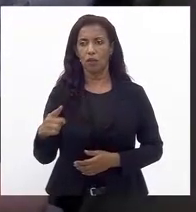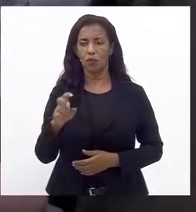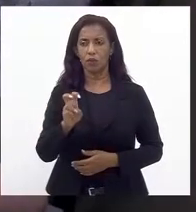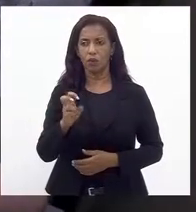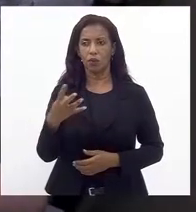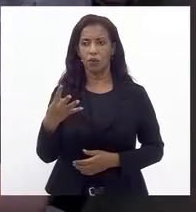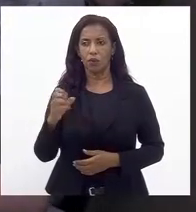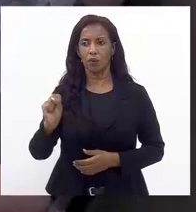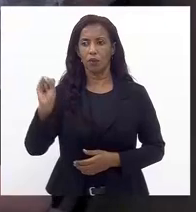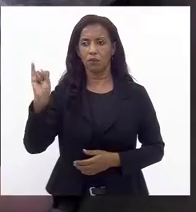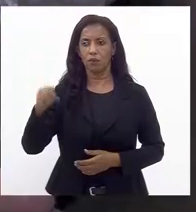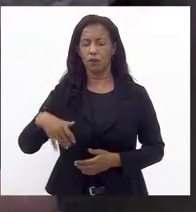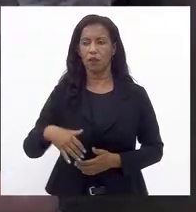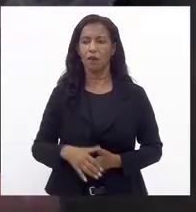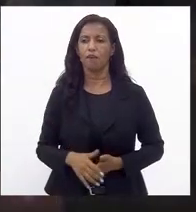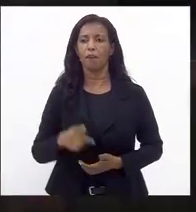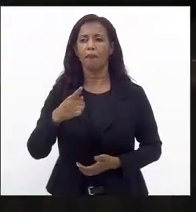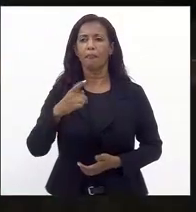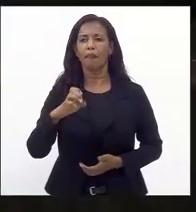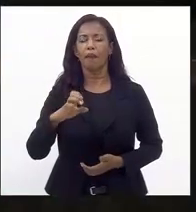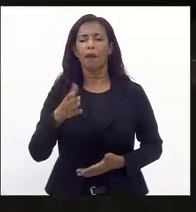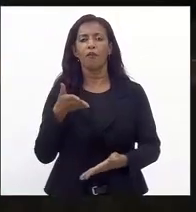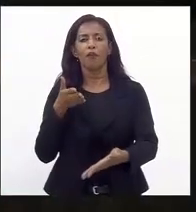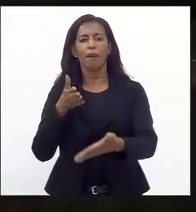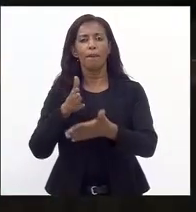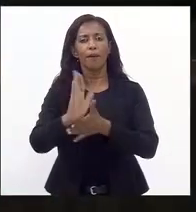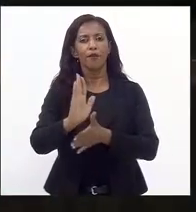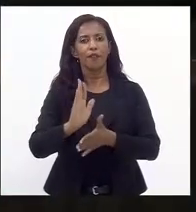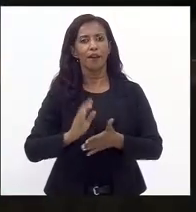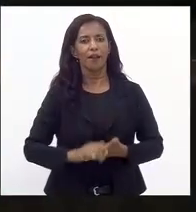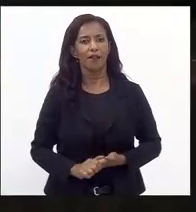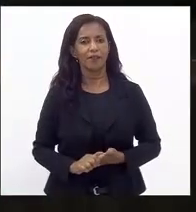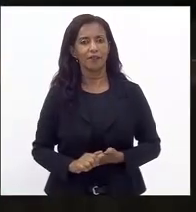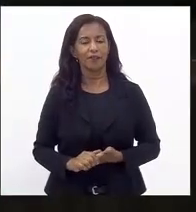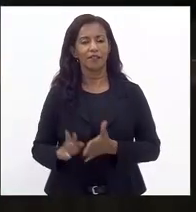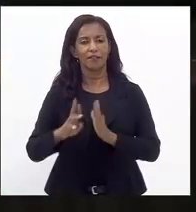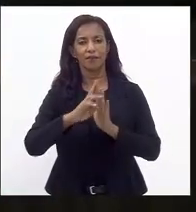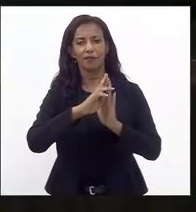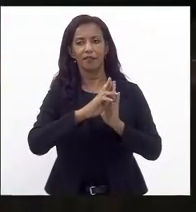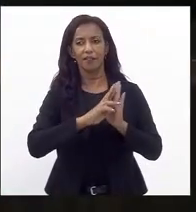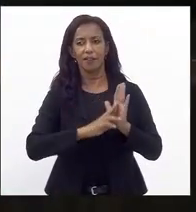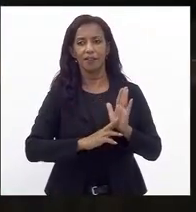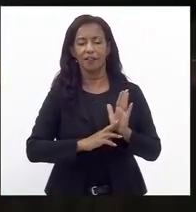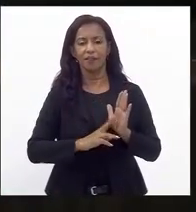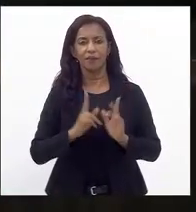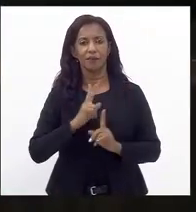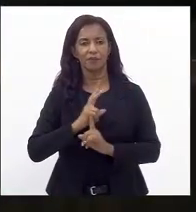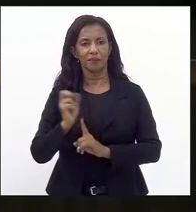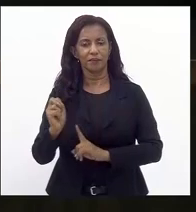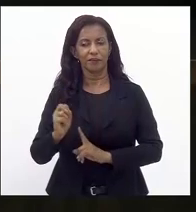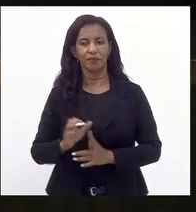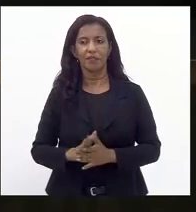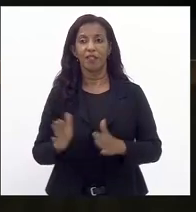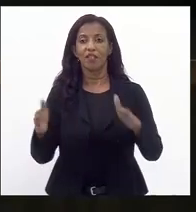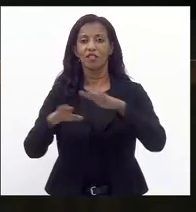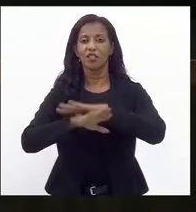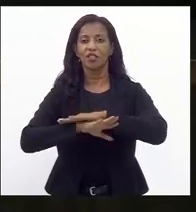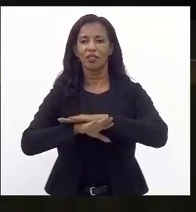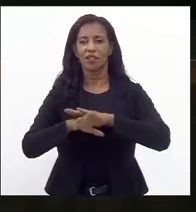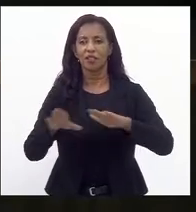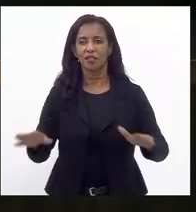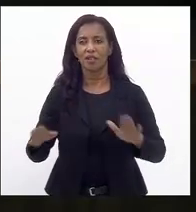54/6 a PEC foi aprovado vai redação do vencido está